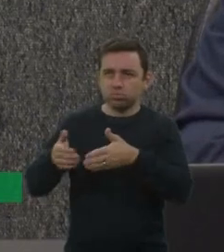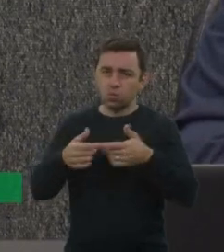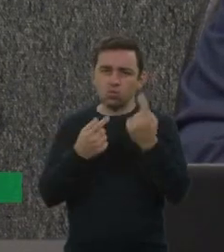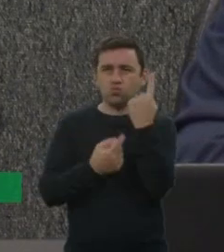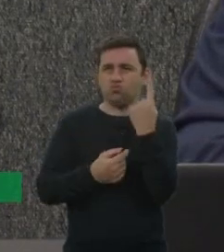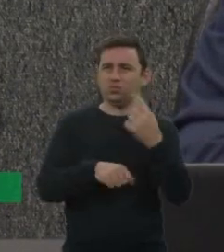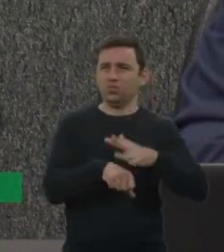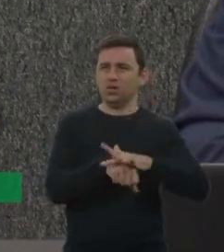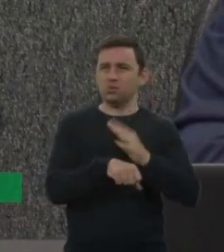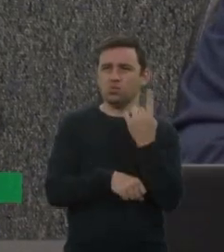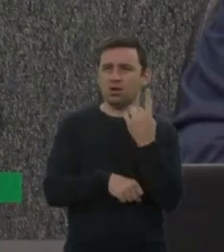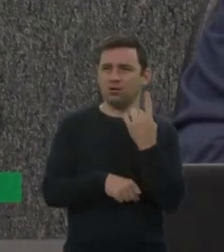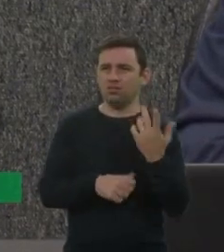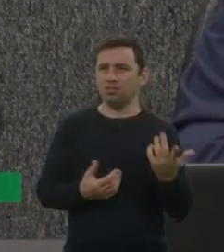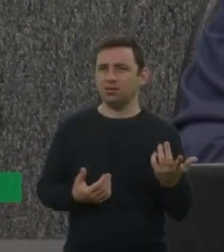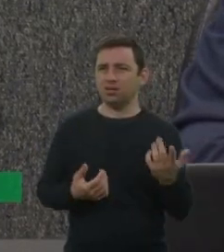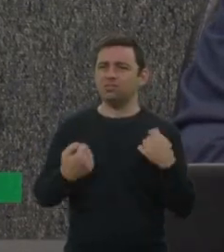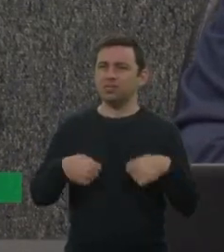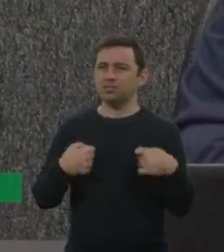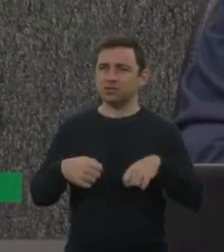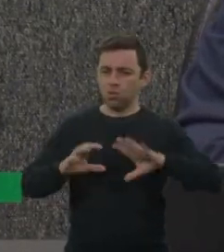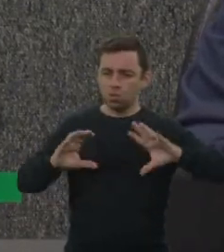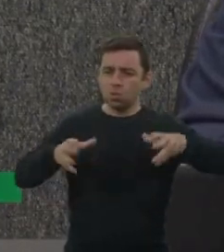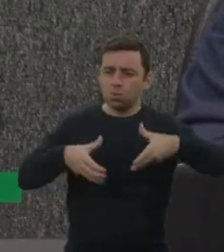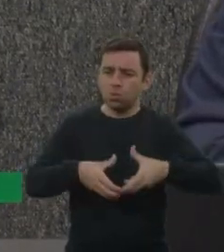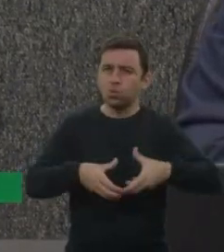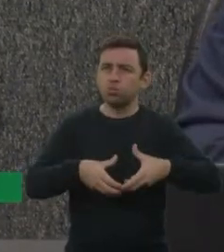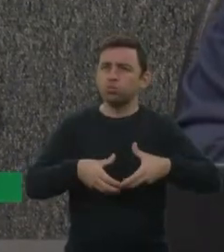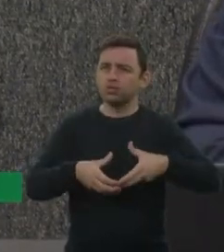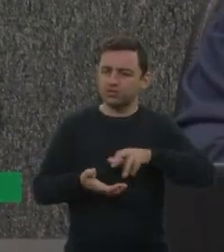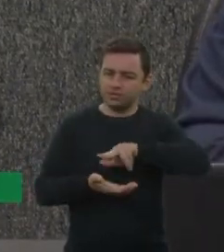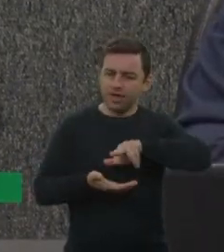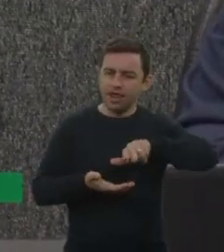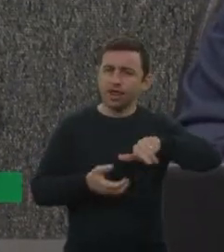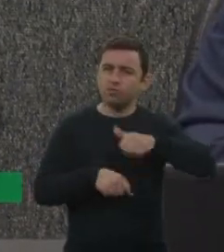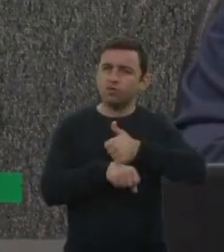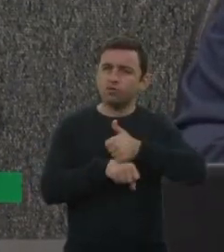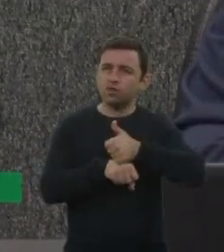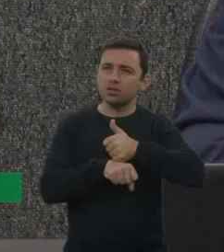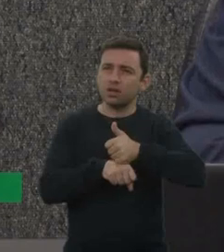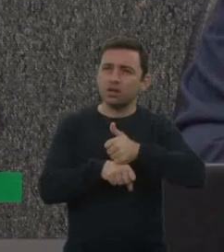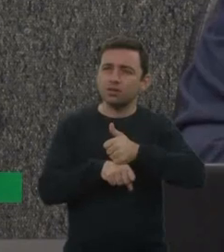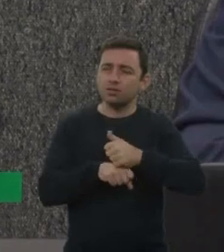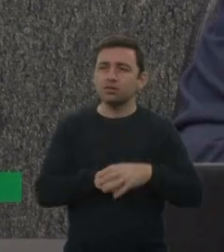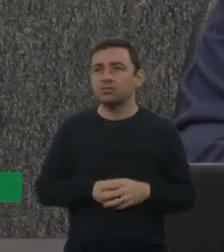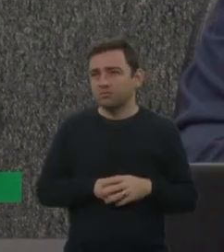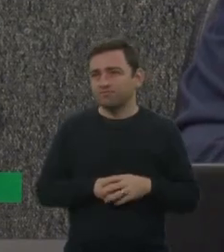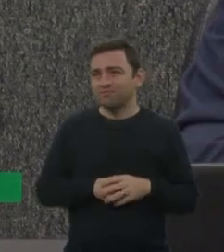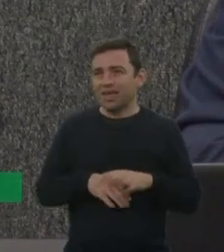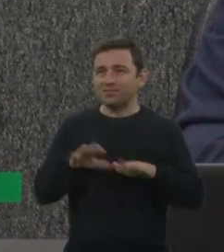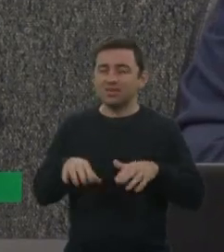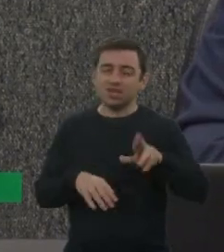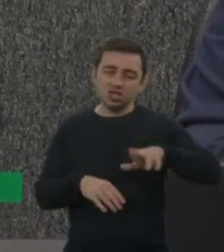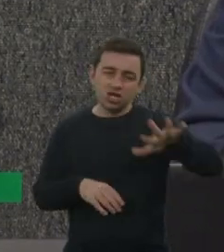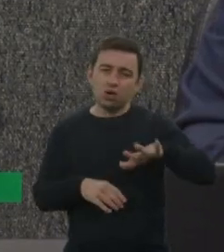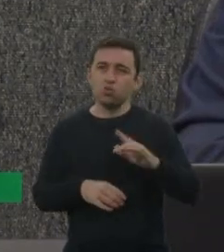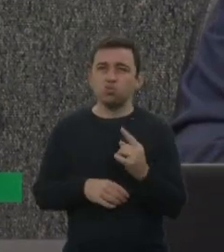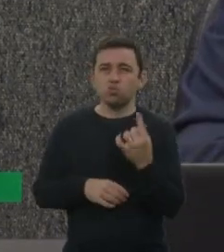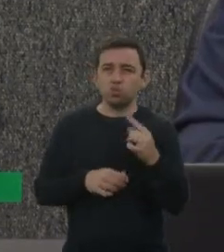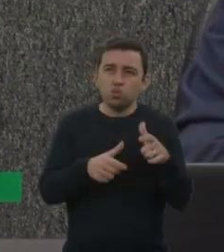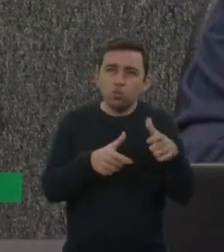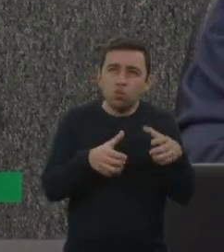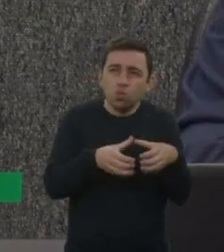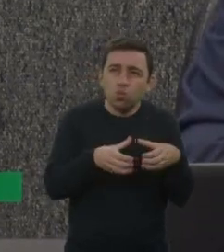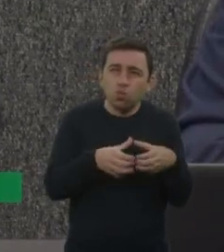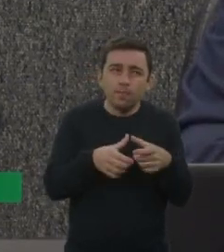patologia? Se eu preciso de equipe multidisciplinar e naquela região eu posso ter um conjunto pequeno de pessoas?